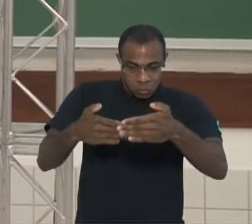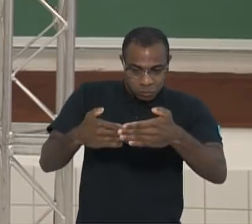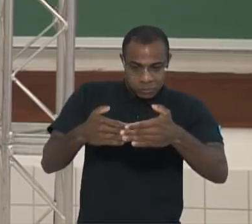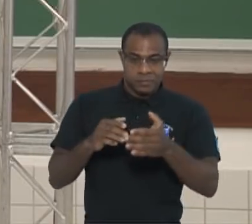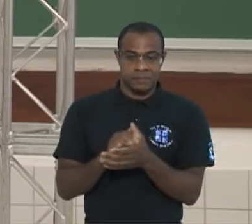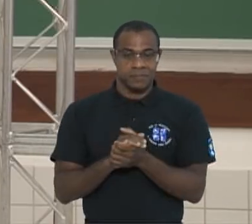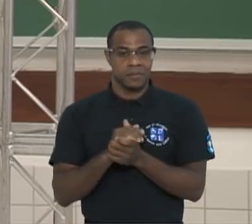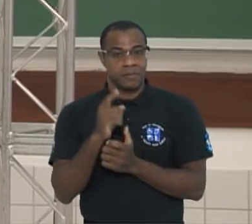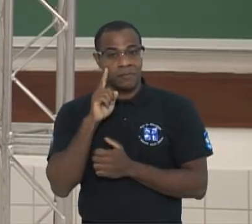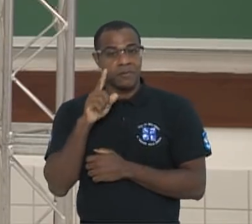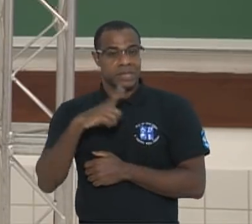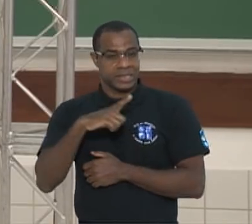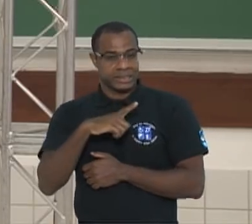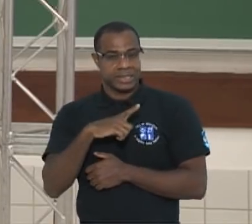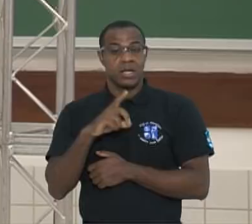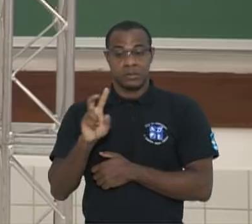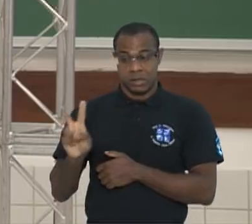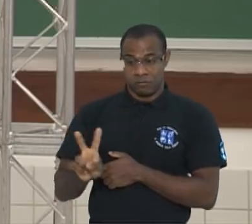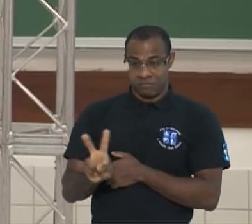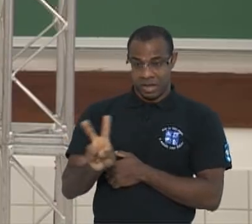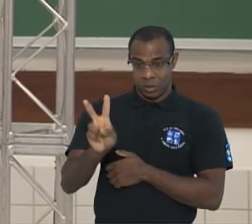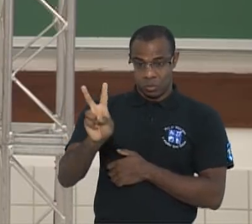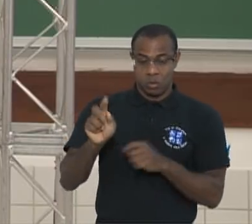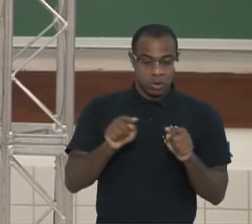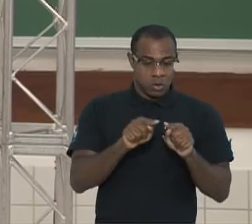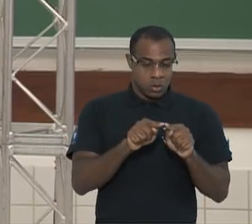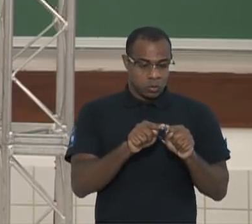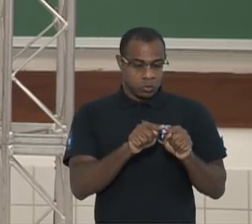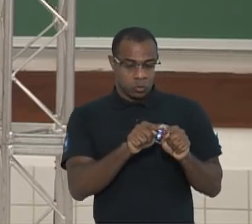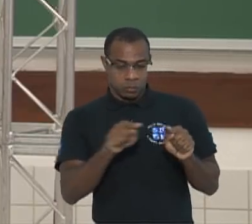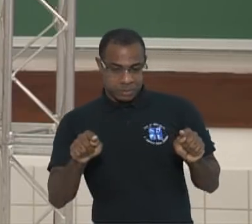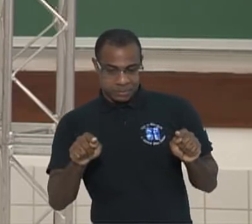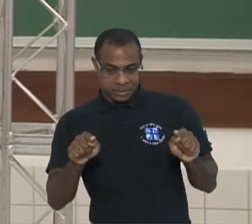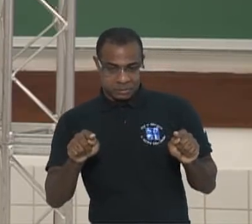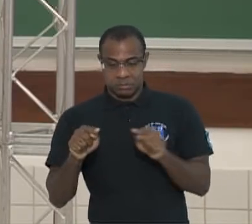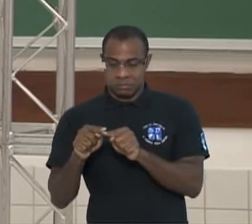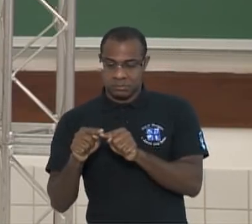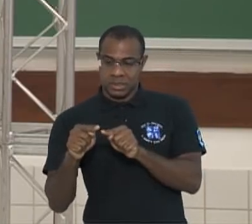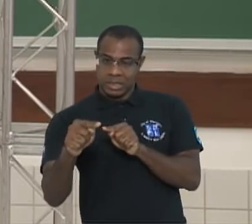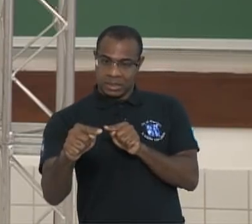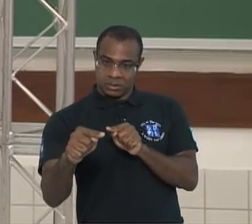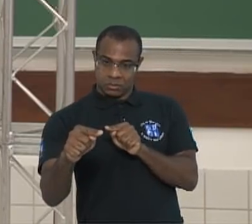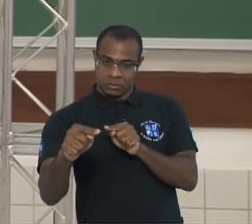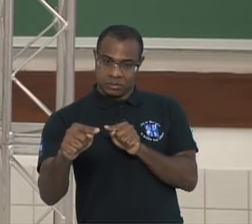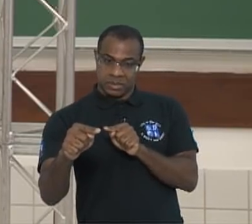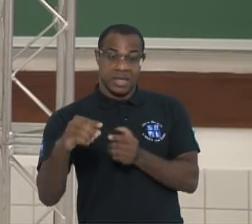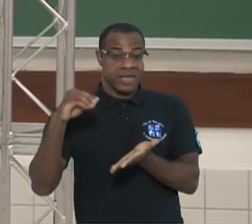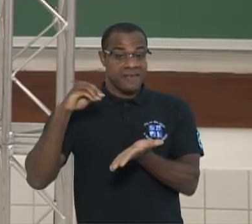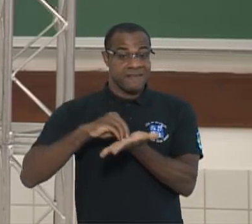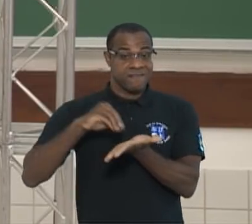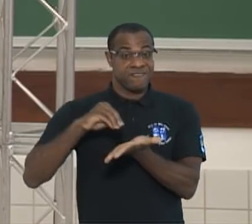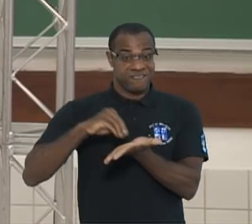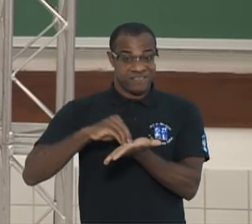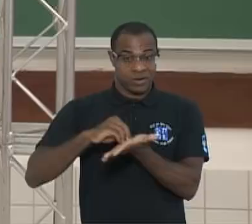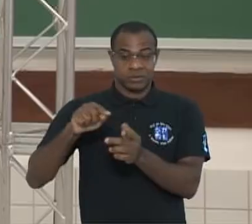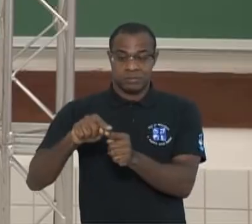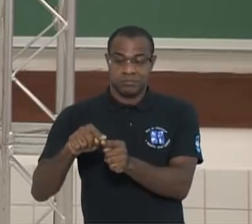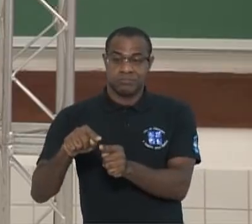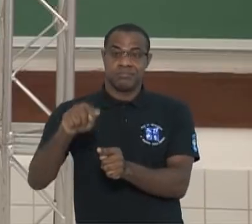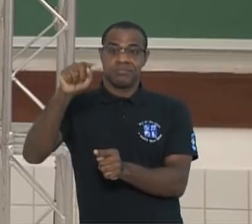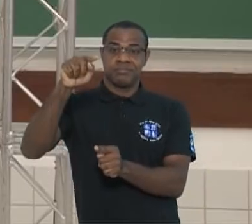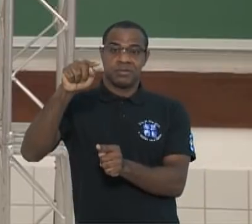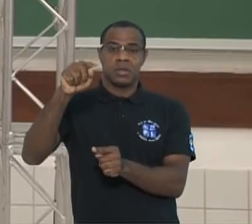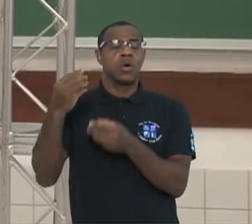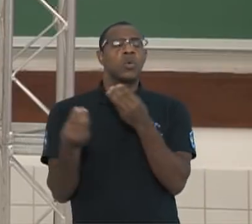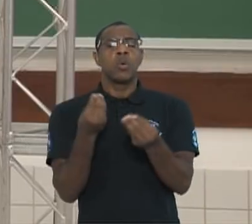você tem o valor do comprimento e da largura, por exemplo, e falta uma terceira dimensão, como é que